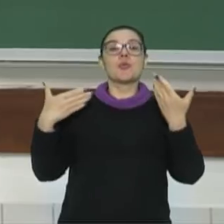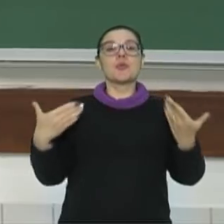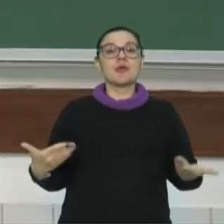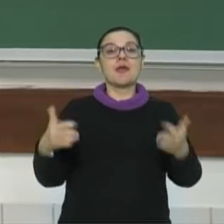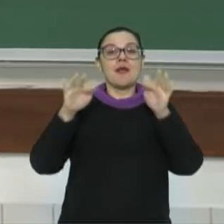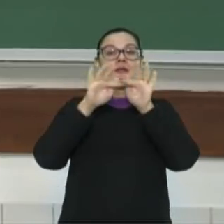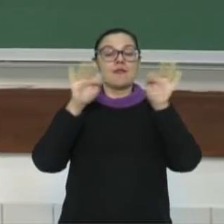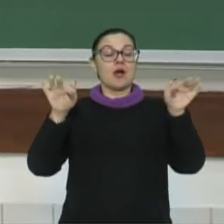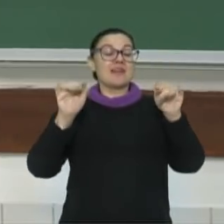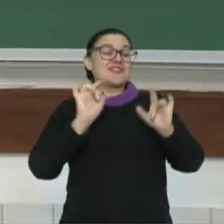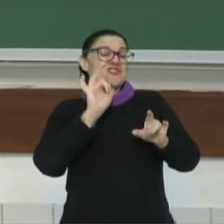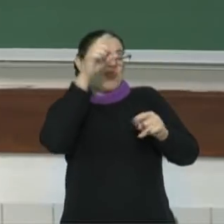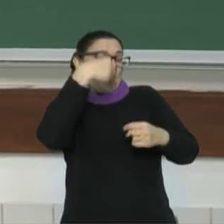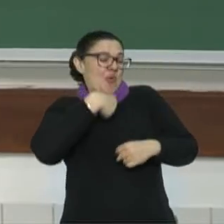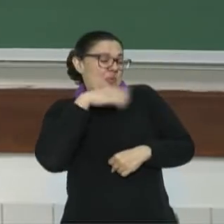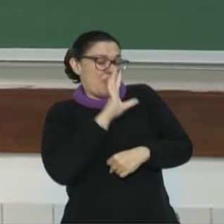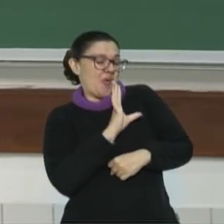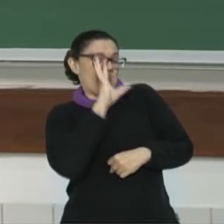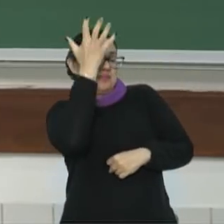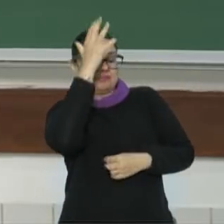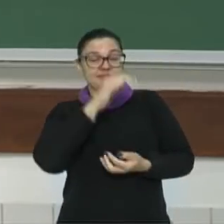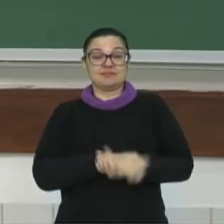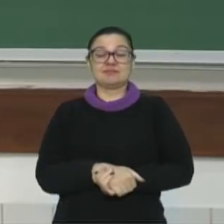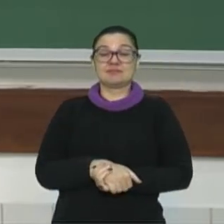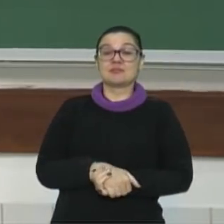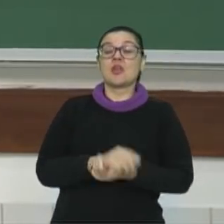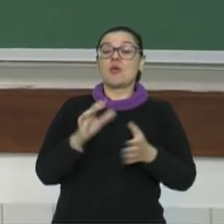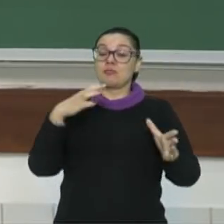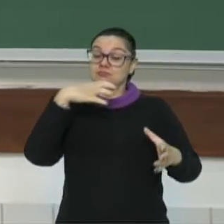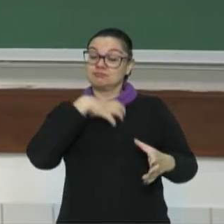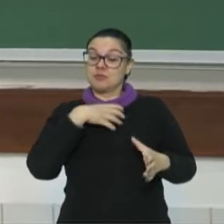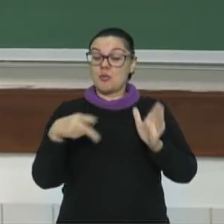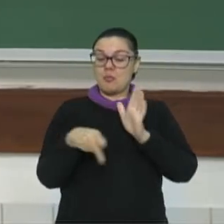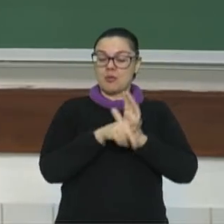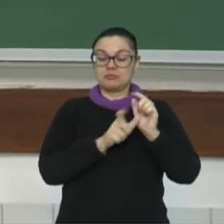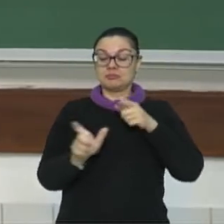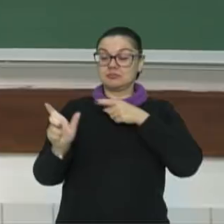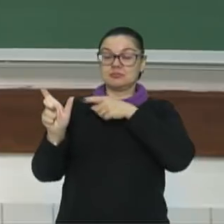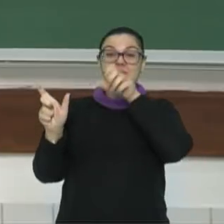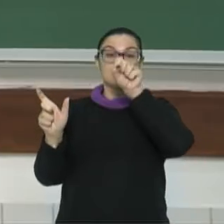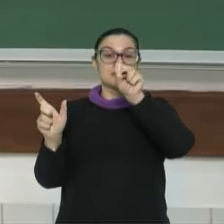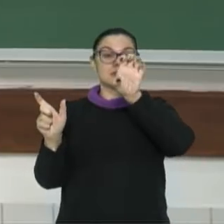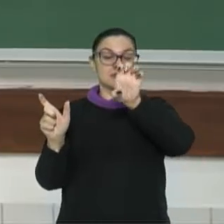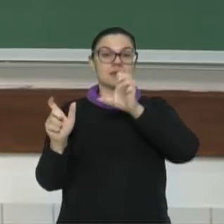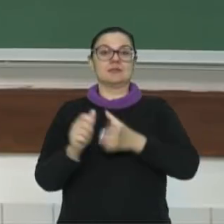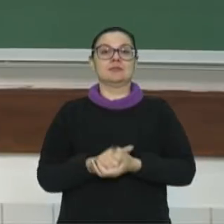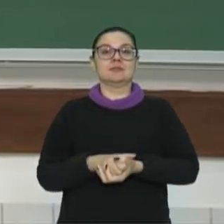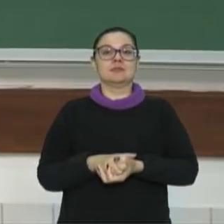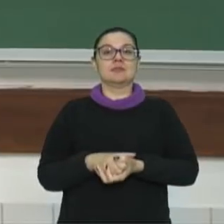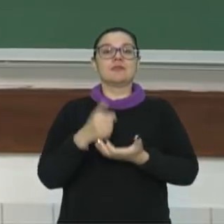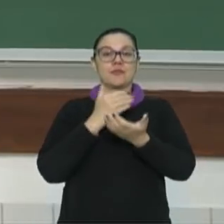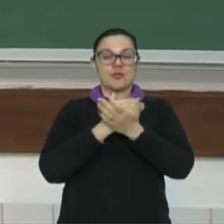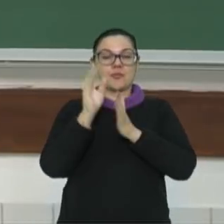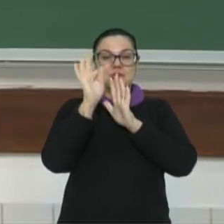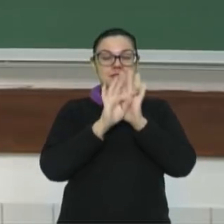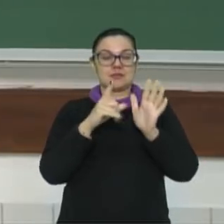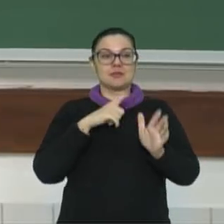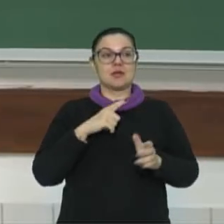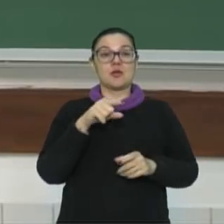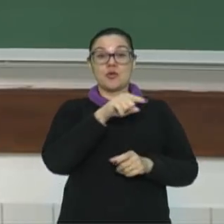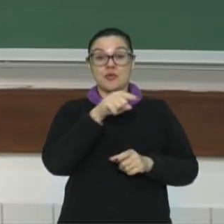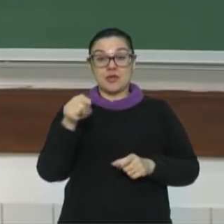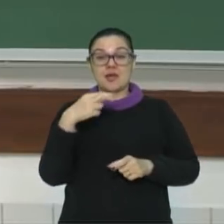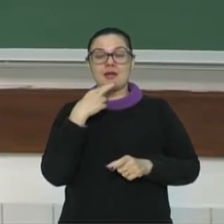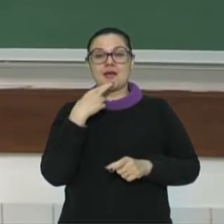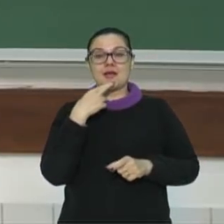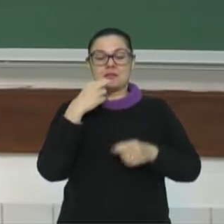como, isso não só acontece comigo, qual é o sentido expresso pela conjunção? Né? Então, lá no começo do texto estava aí. Eu quero